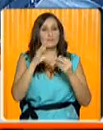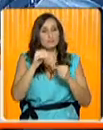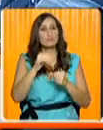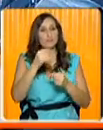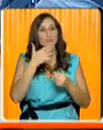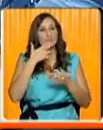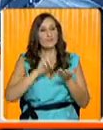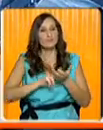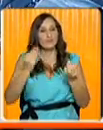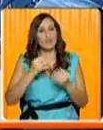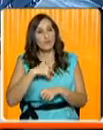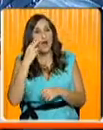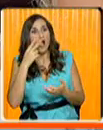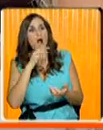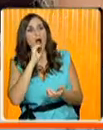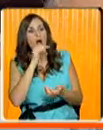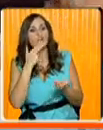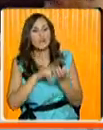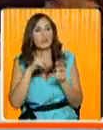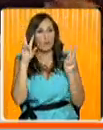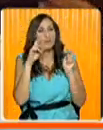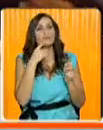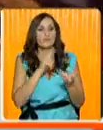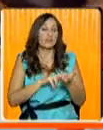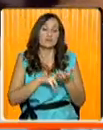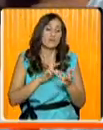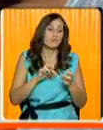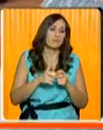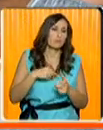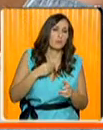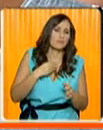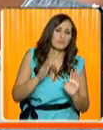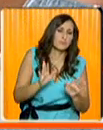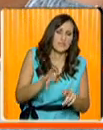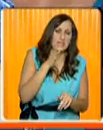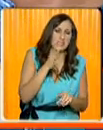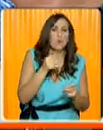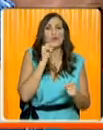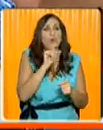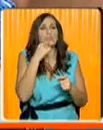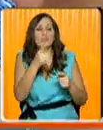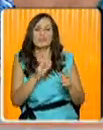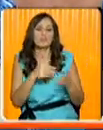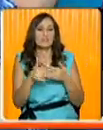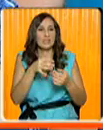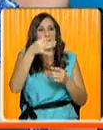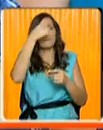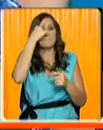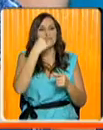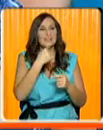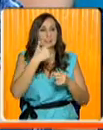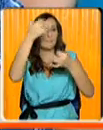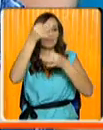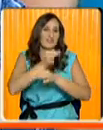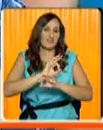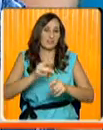fiel. Na realidade, é verdade, tudo aquilo que ali foi dito, e não tem mal nenhum, e não tenho que estar preocupada com aquilo que foi dito, nem com os nomes, porque o perfil absoluto